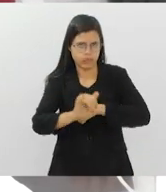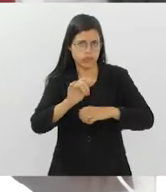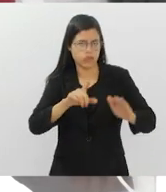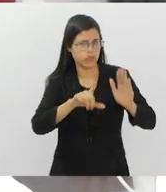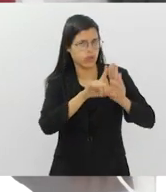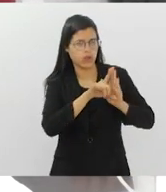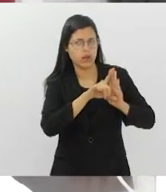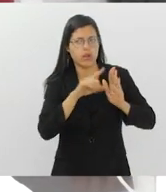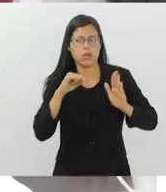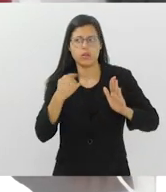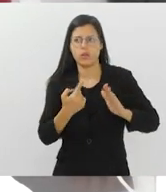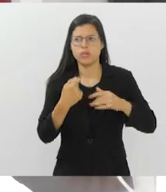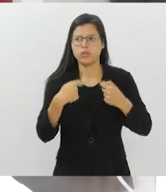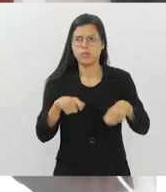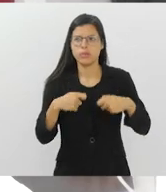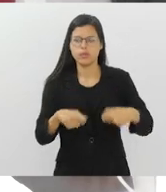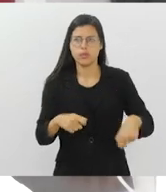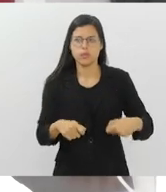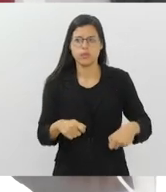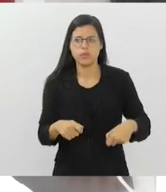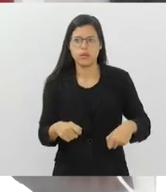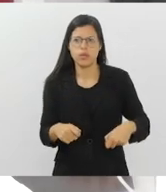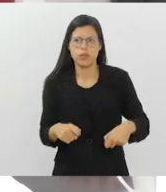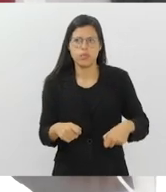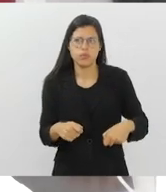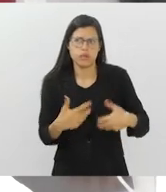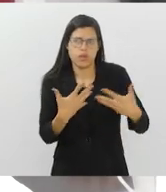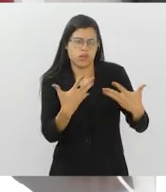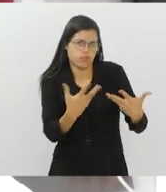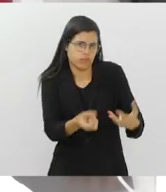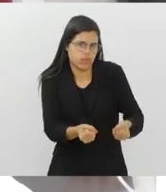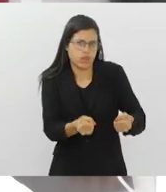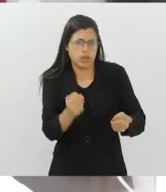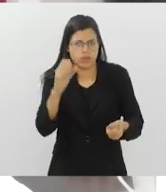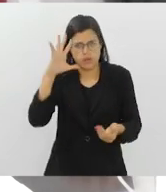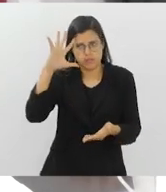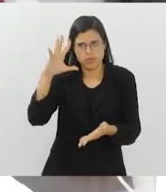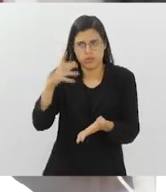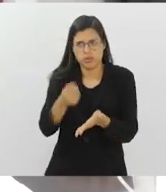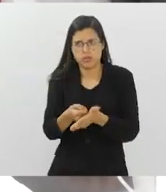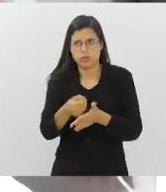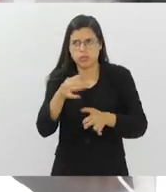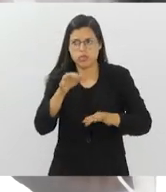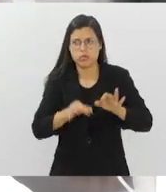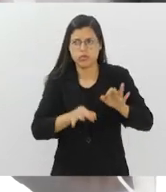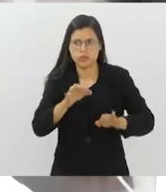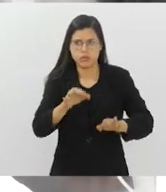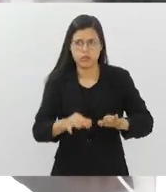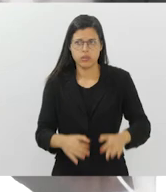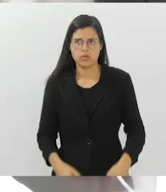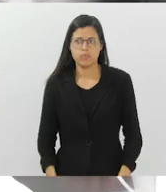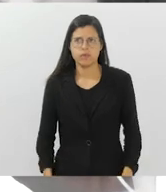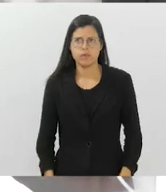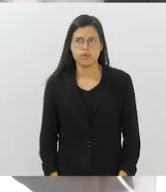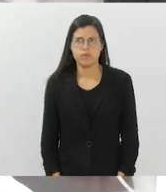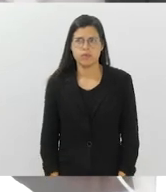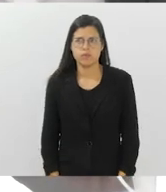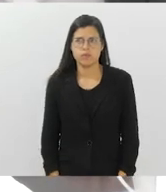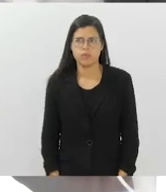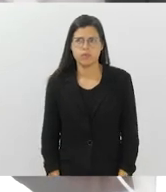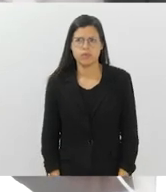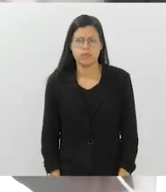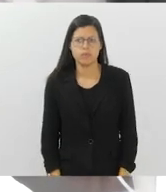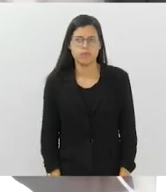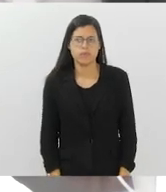nós precisamos e temos que absolutamente acatar toda decisão judicial que há nesse sentido. Gostaria só, deixa eu